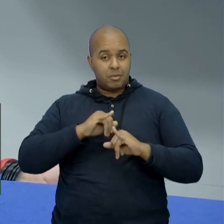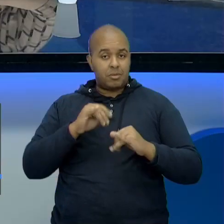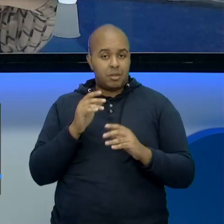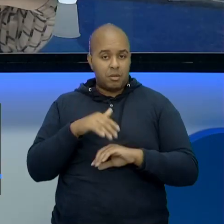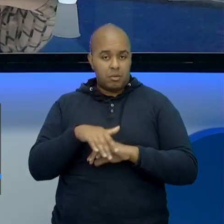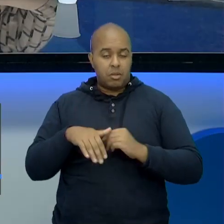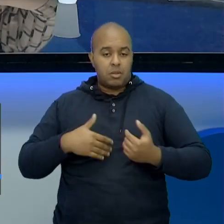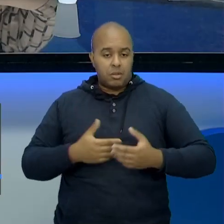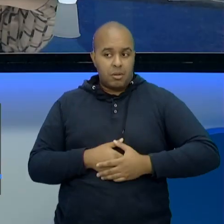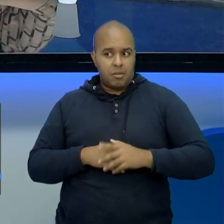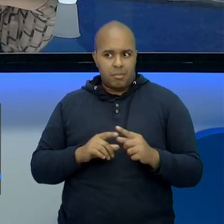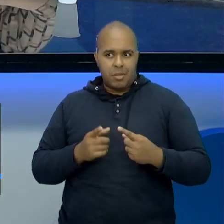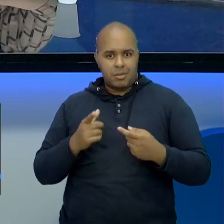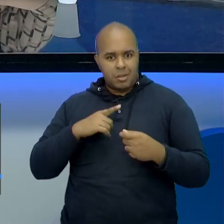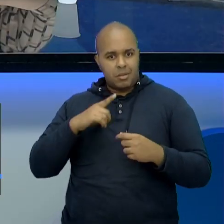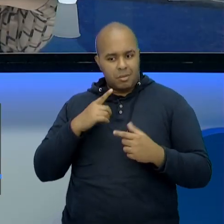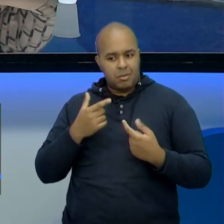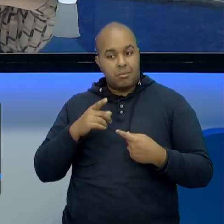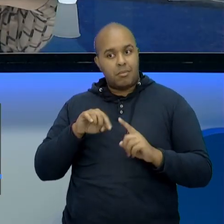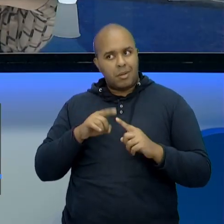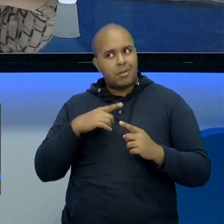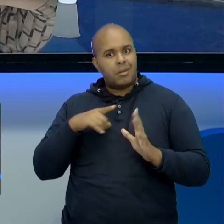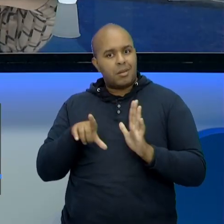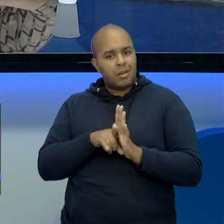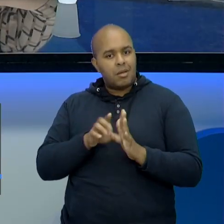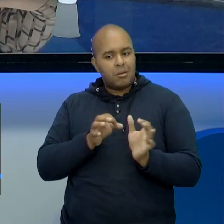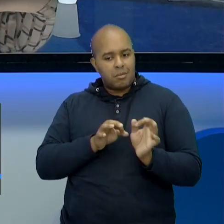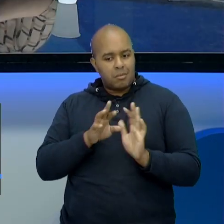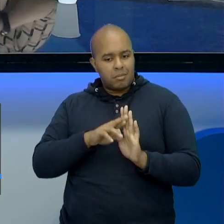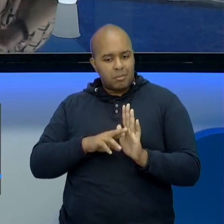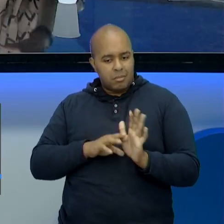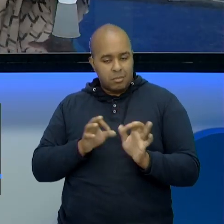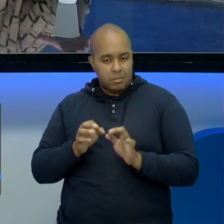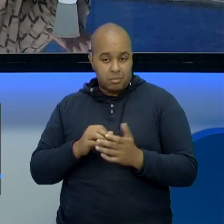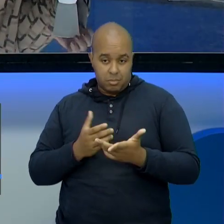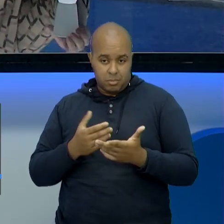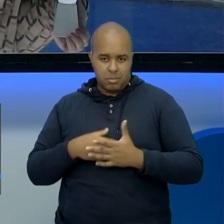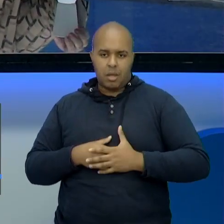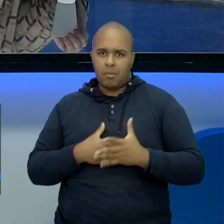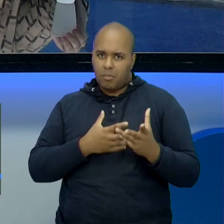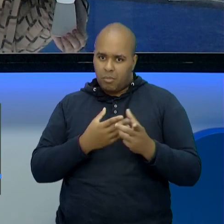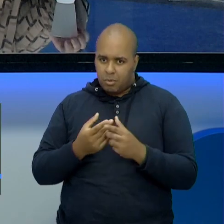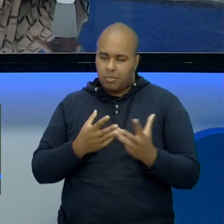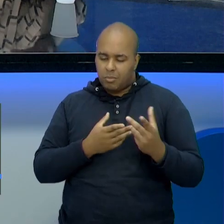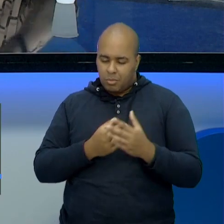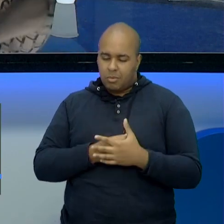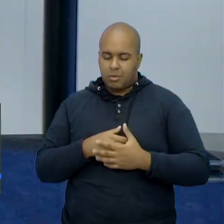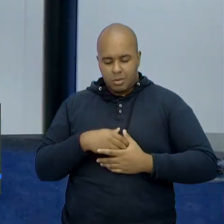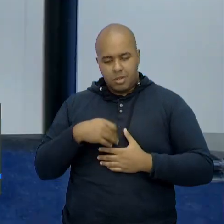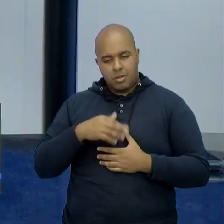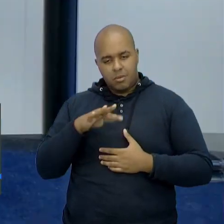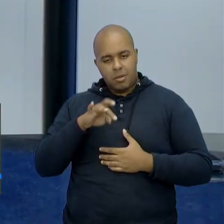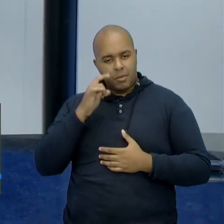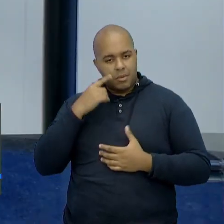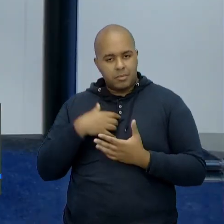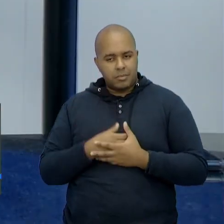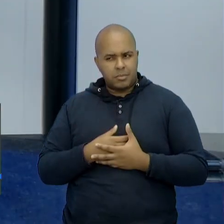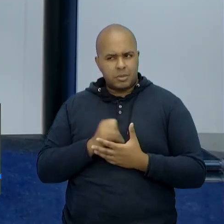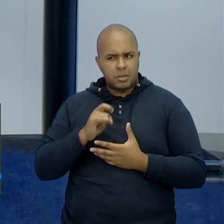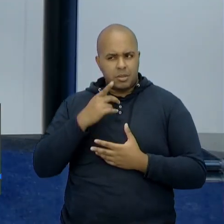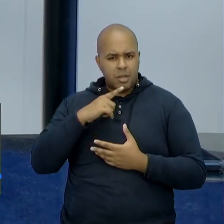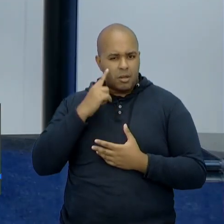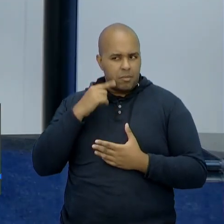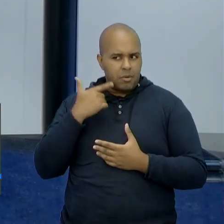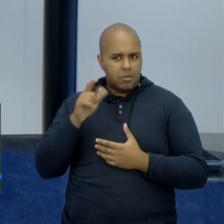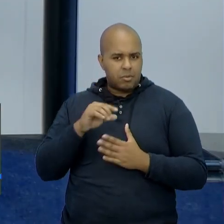rua. Mas existem leis, existem regulamentações, não existem? Muito, muito, Fabi. Se eu tiver